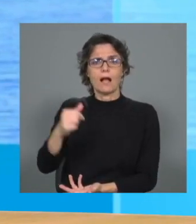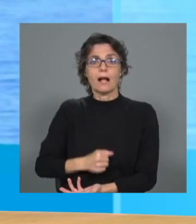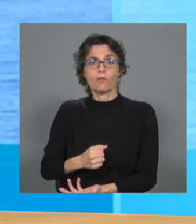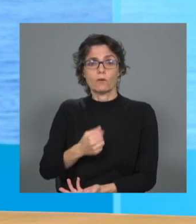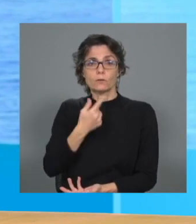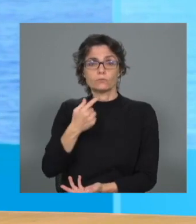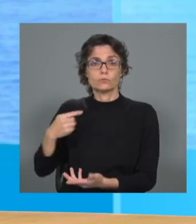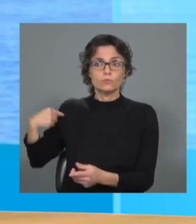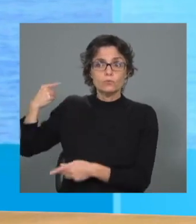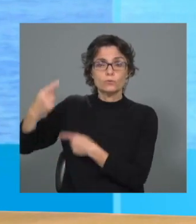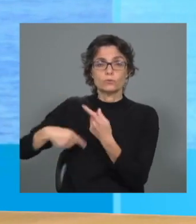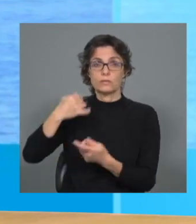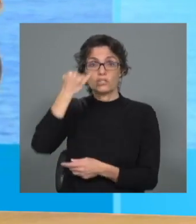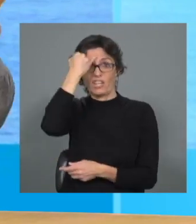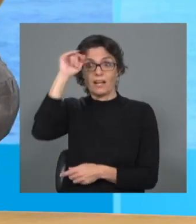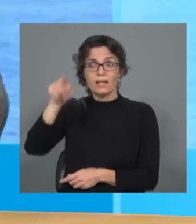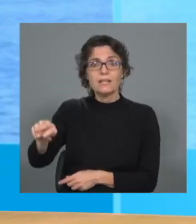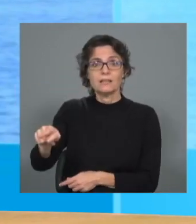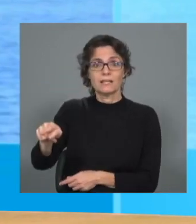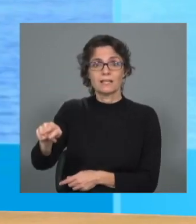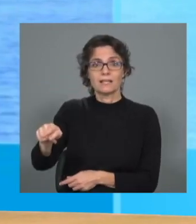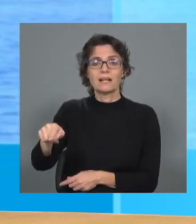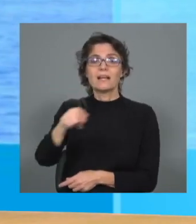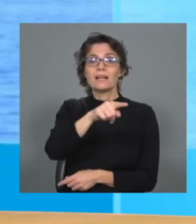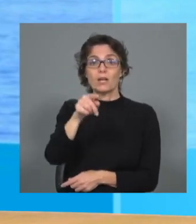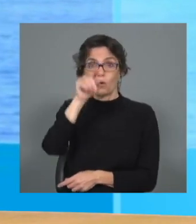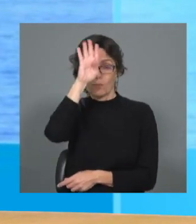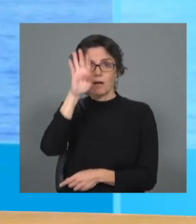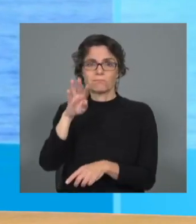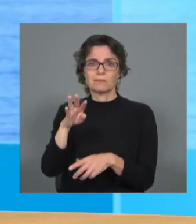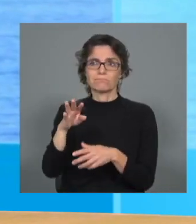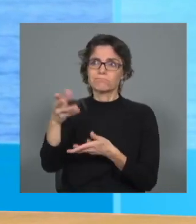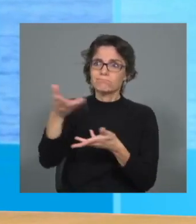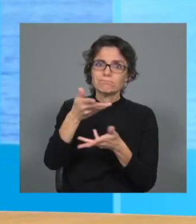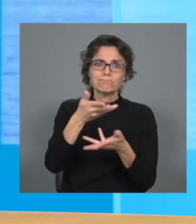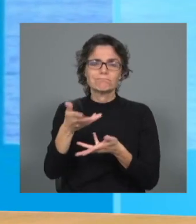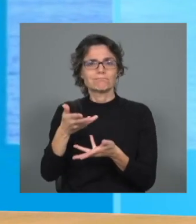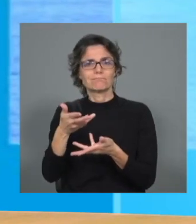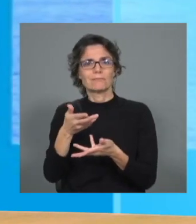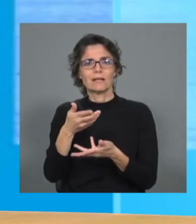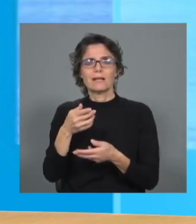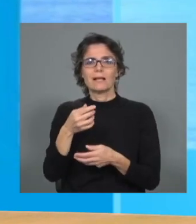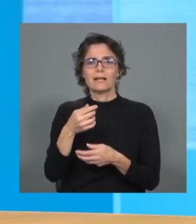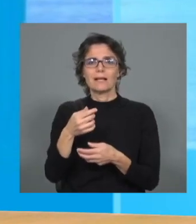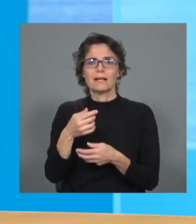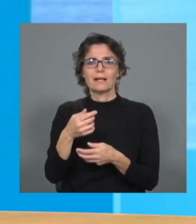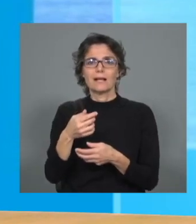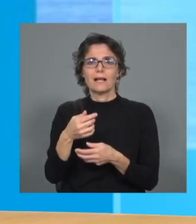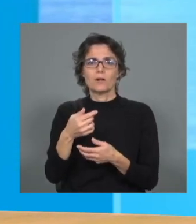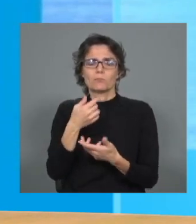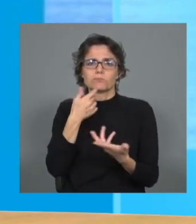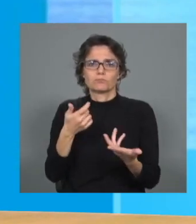que foram lidos, porque o Papa ouviu vários testemunhos, e muitos dos nomes que foram apresentados ao Papa,